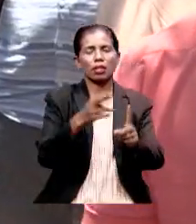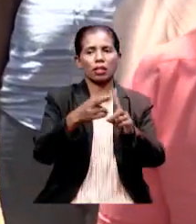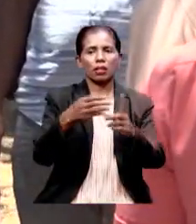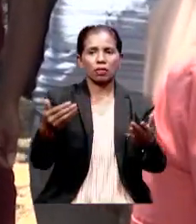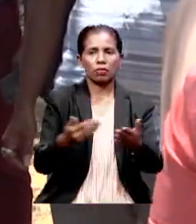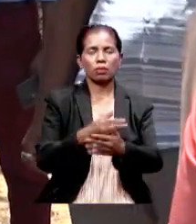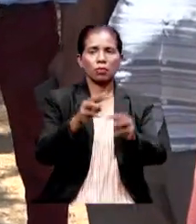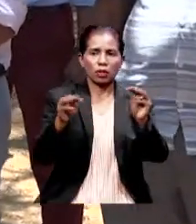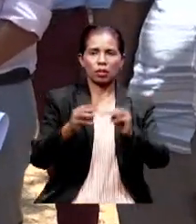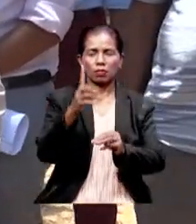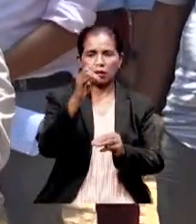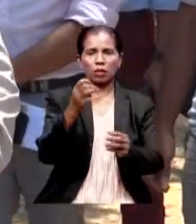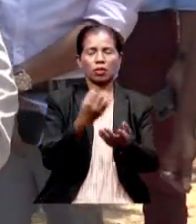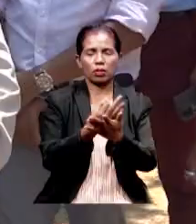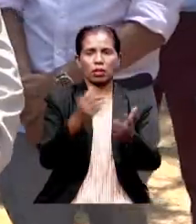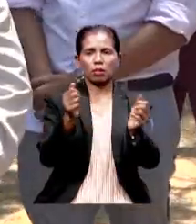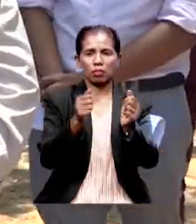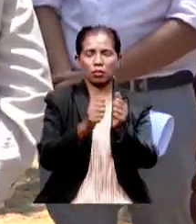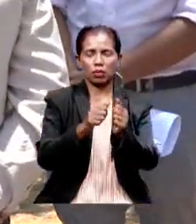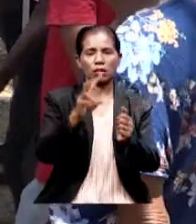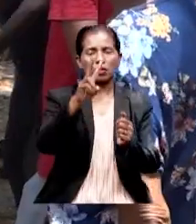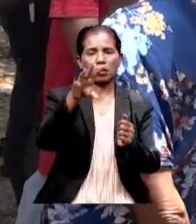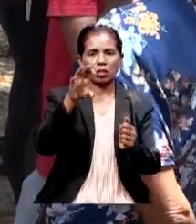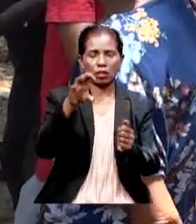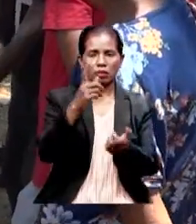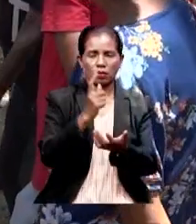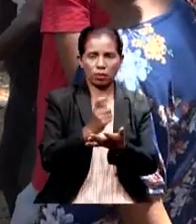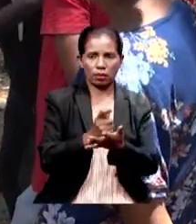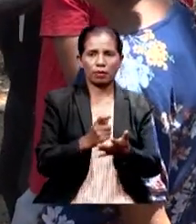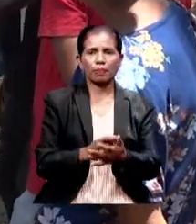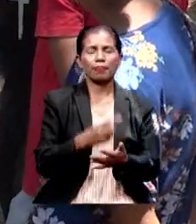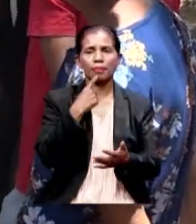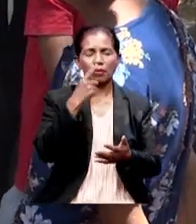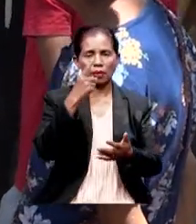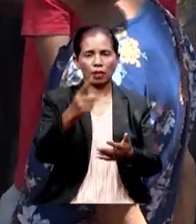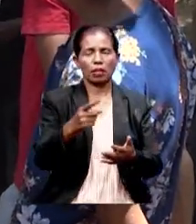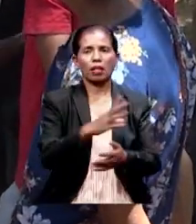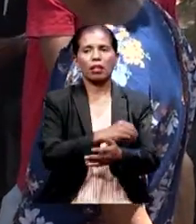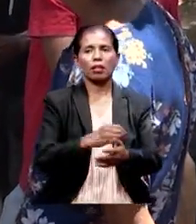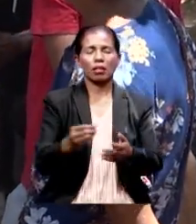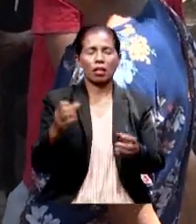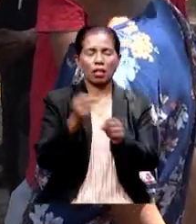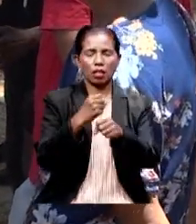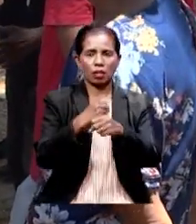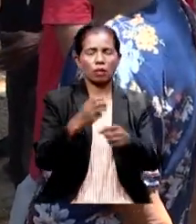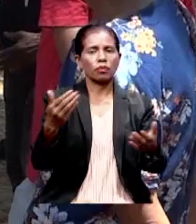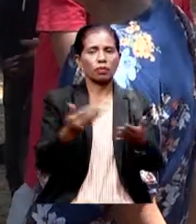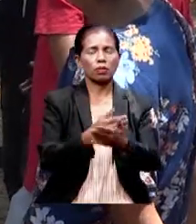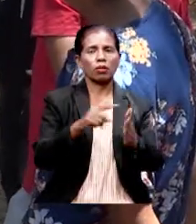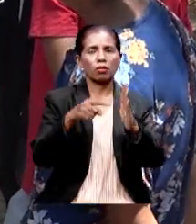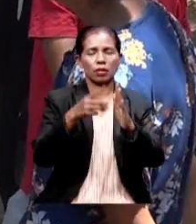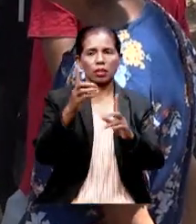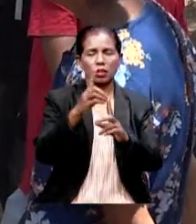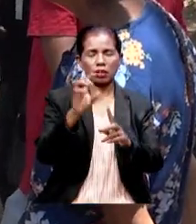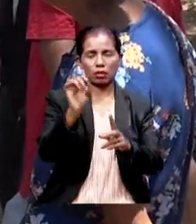di linian o orçamento be se krihun atu serua ia quadro aviso hatudu construção ba cemitério fon metinaru ne hahu ya lorong